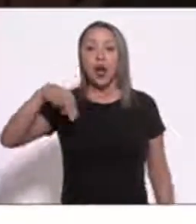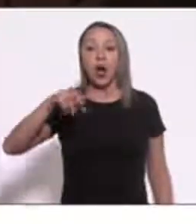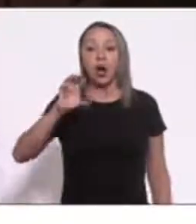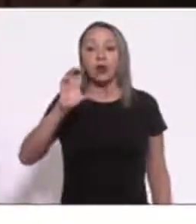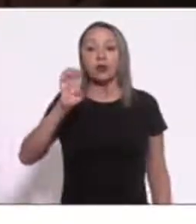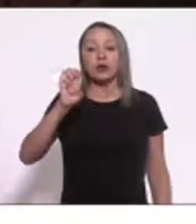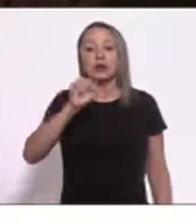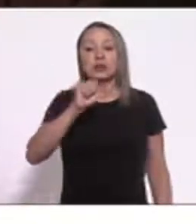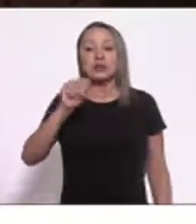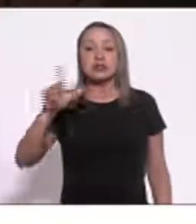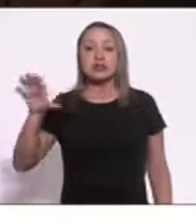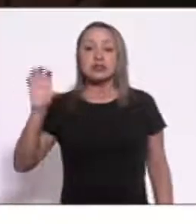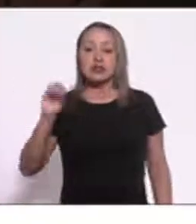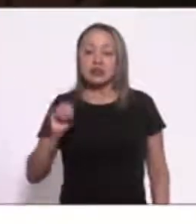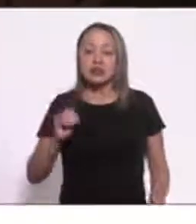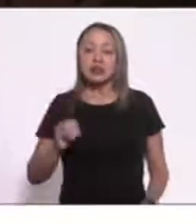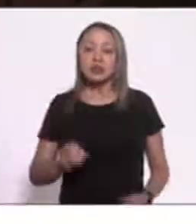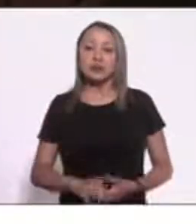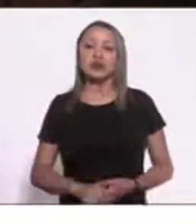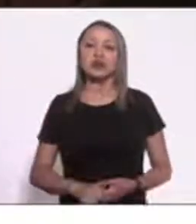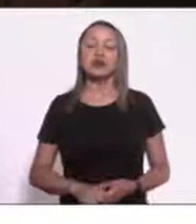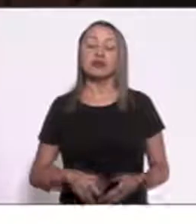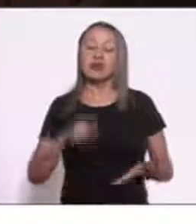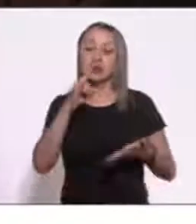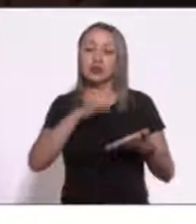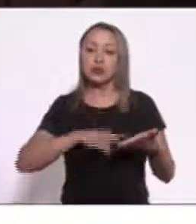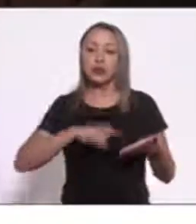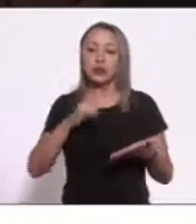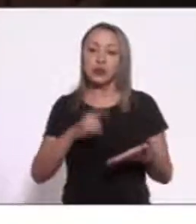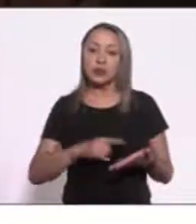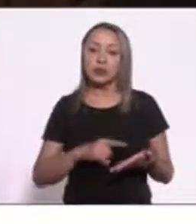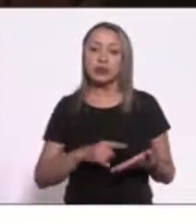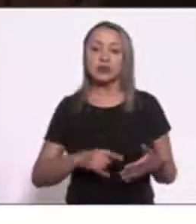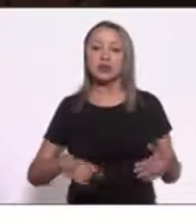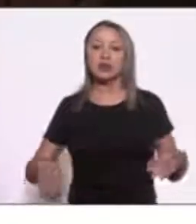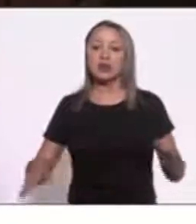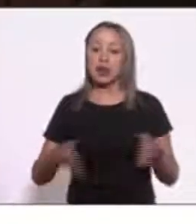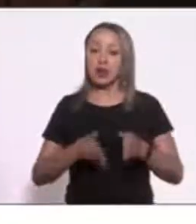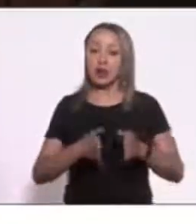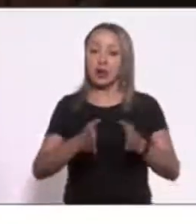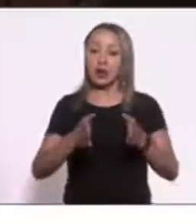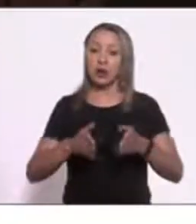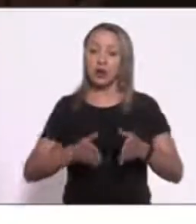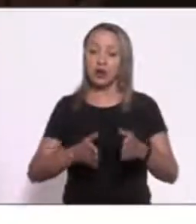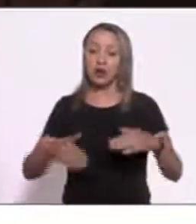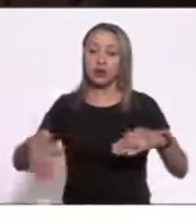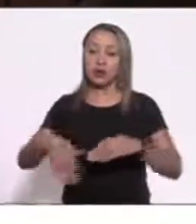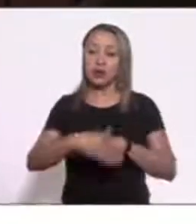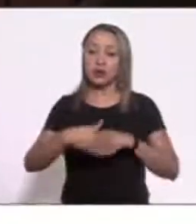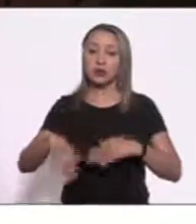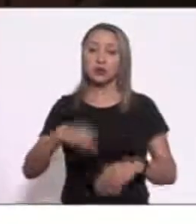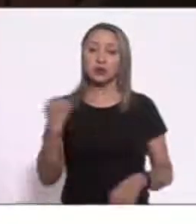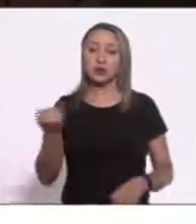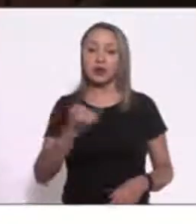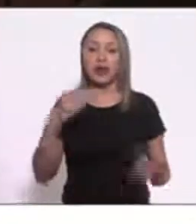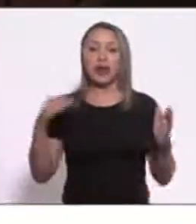CCR continuar dando as cartas naquela importante rodovia, repito, até